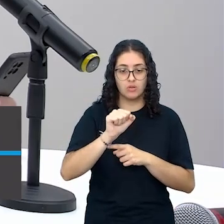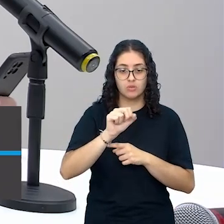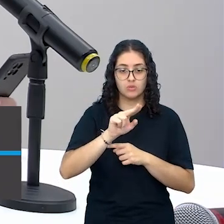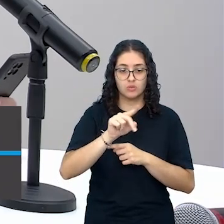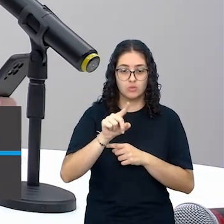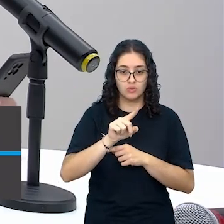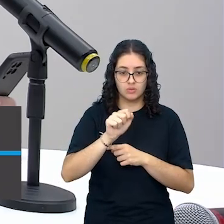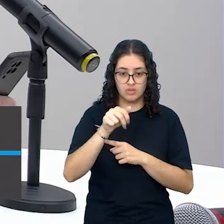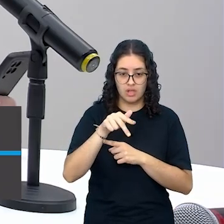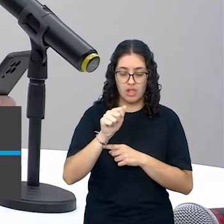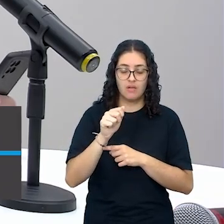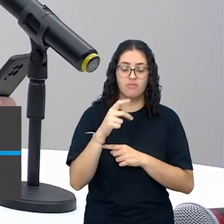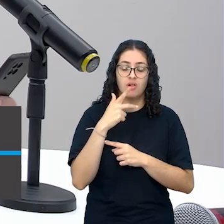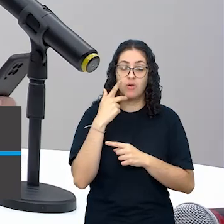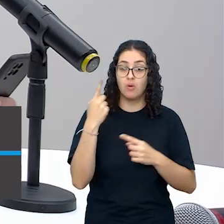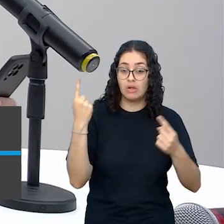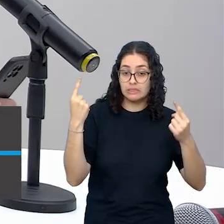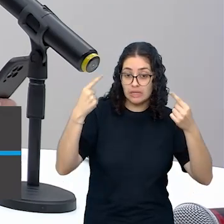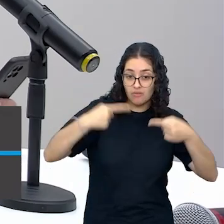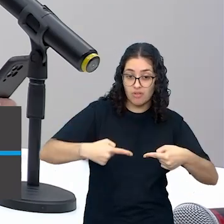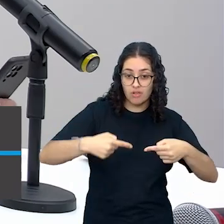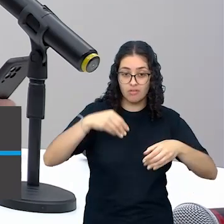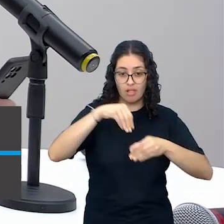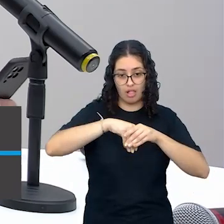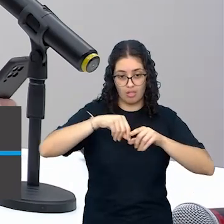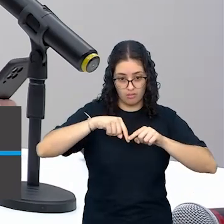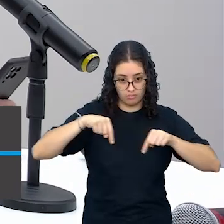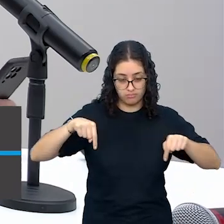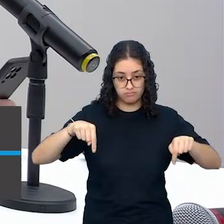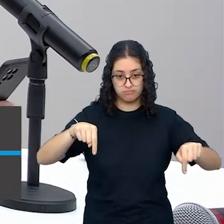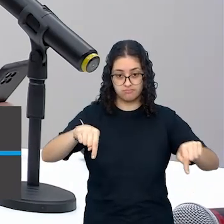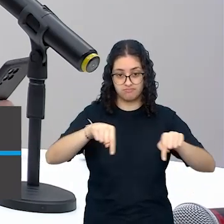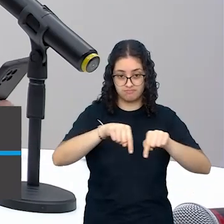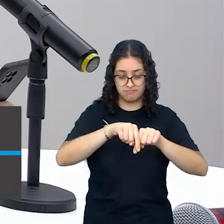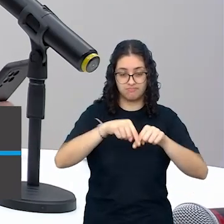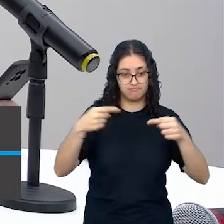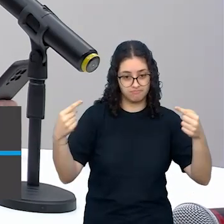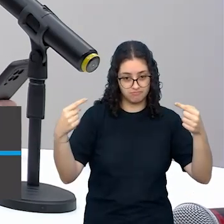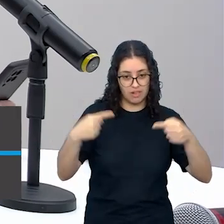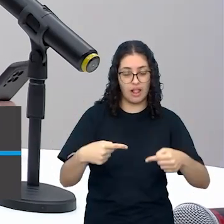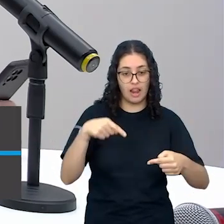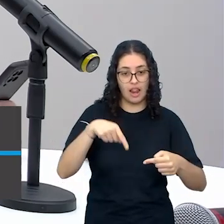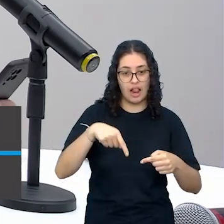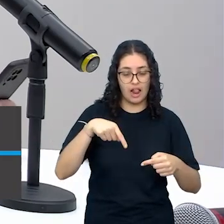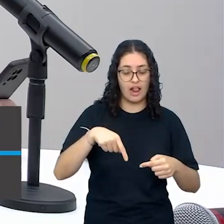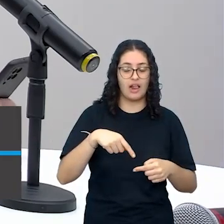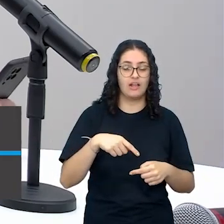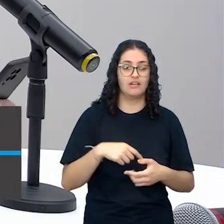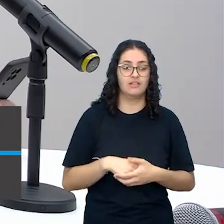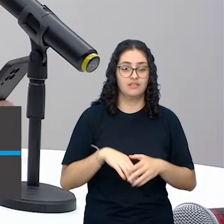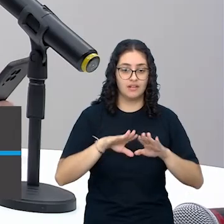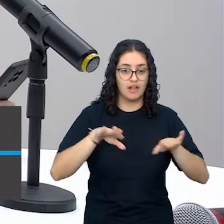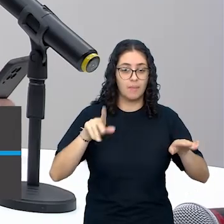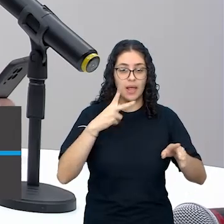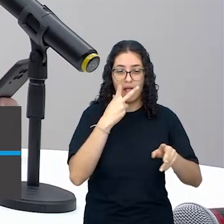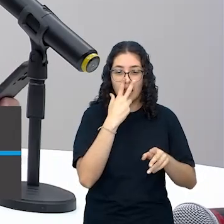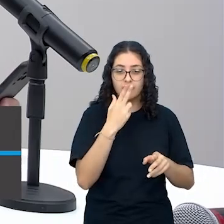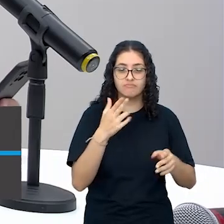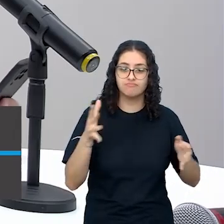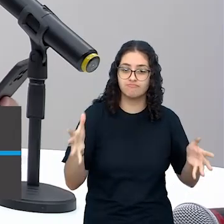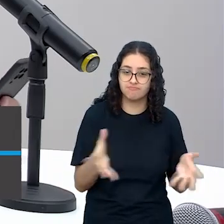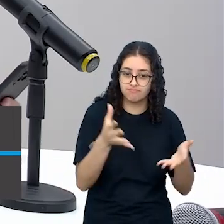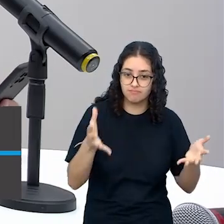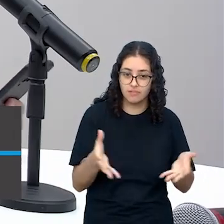Realizar desafios em sala, né? A questão do desafiar o estudante, isso estimula, né?